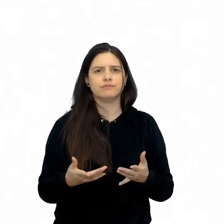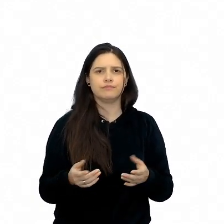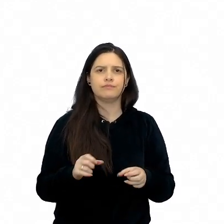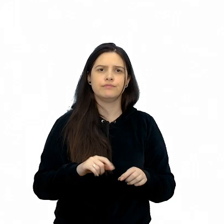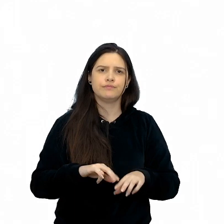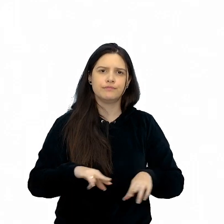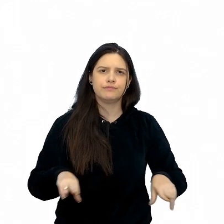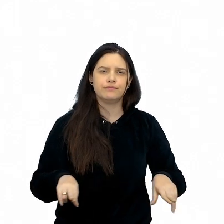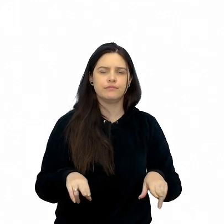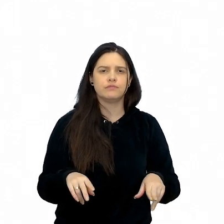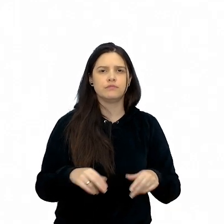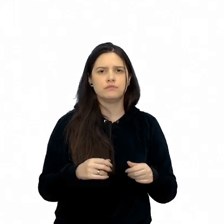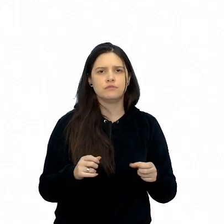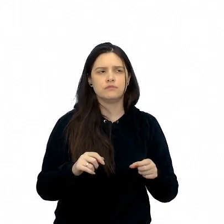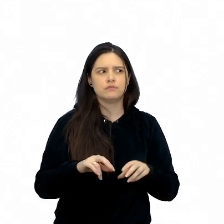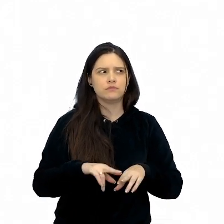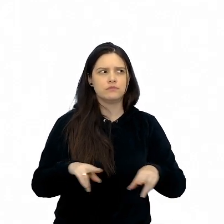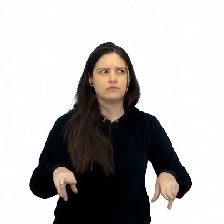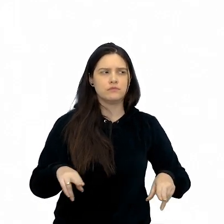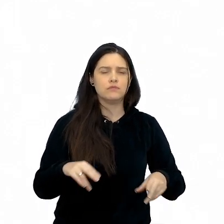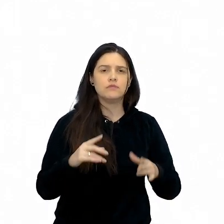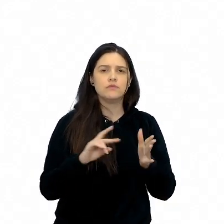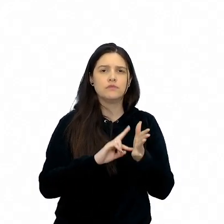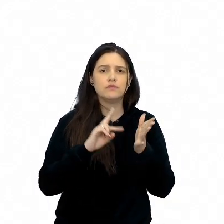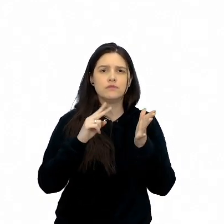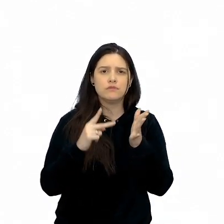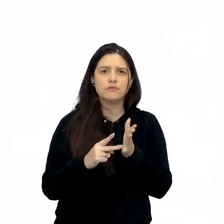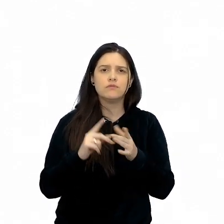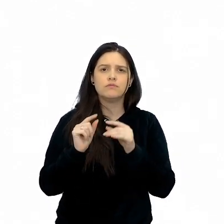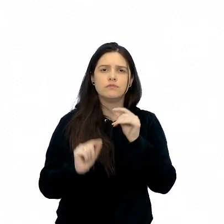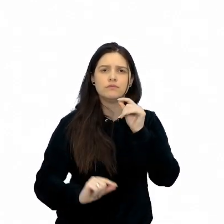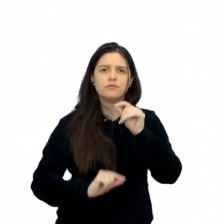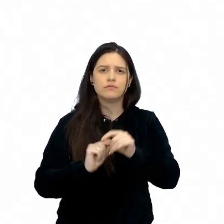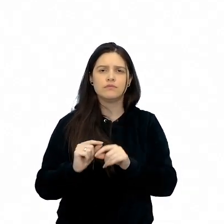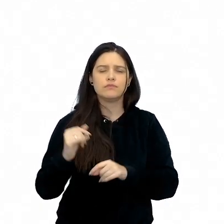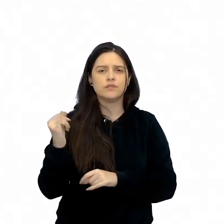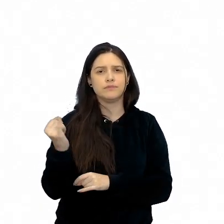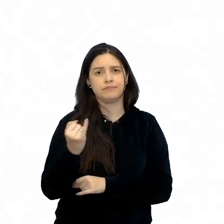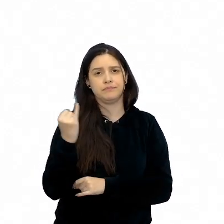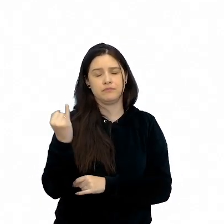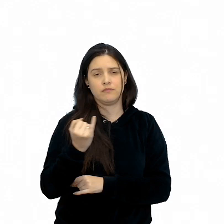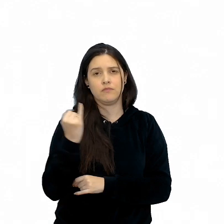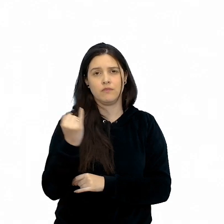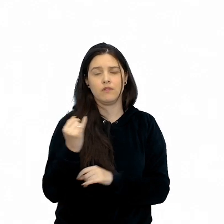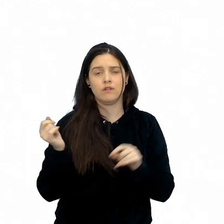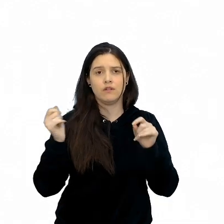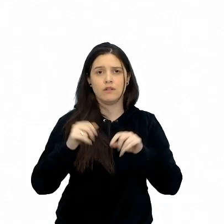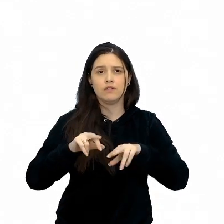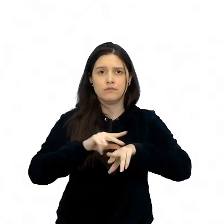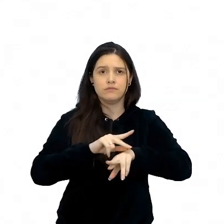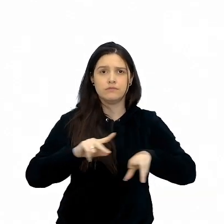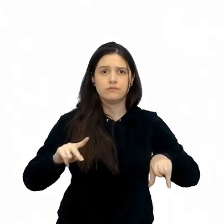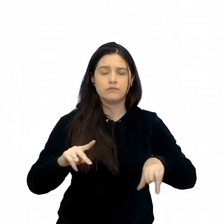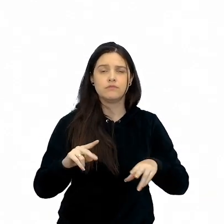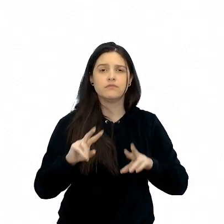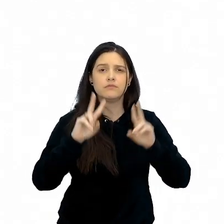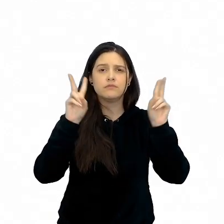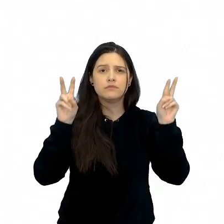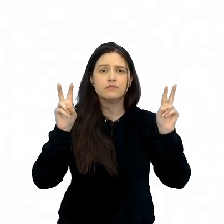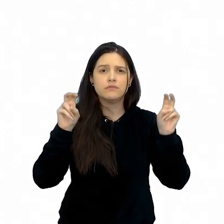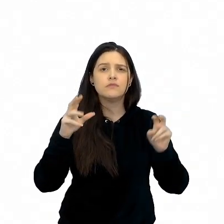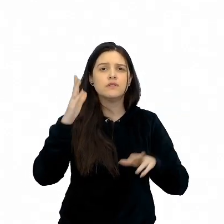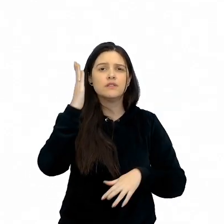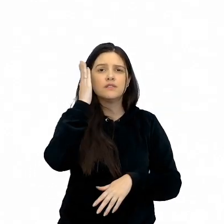da turma para a gente entender alguns significados da geometria, porque é muito importante que nós conhecemos esses termos, que a